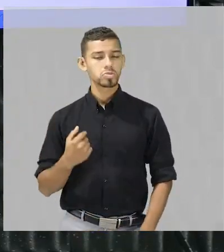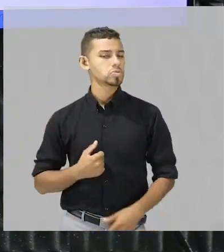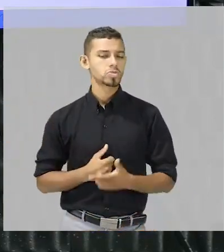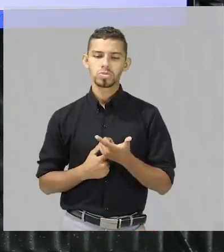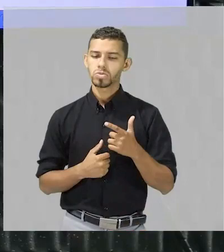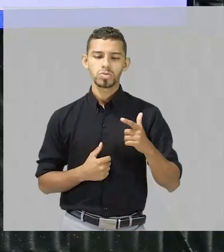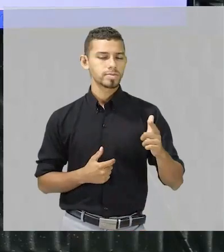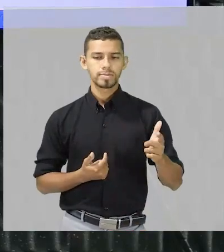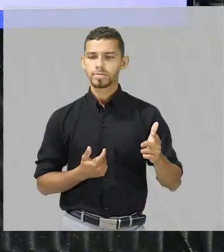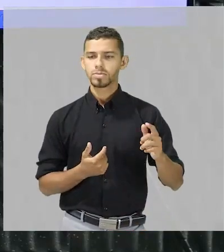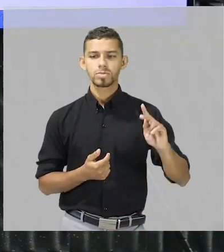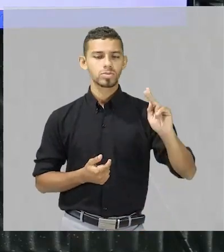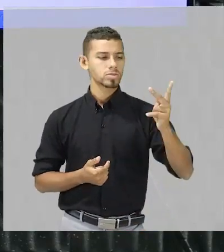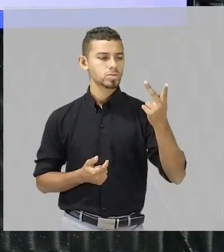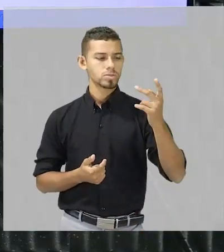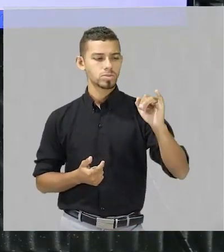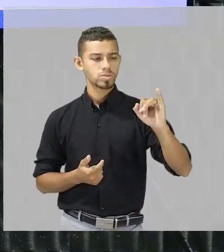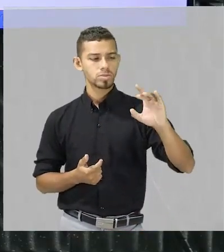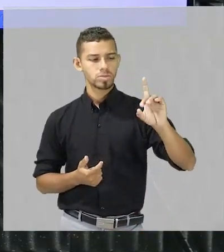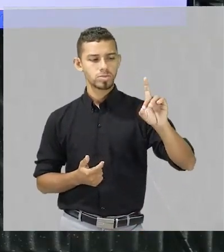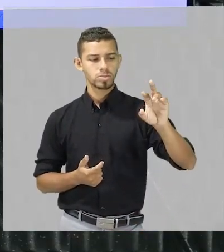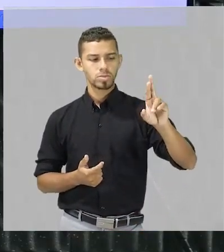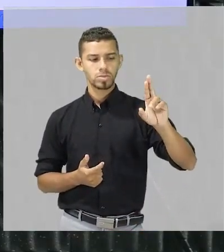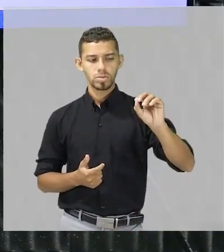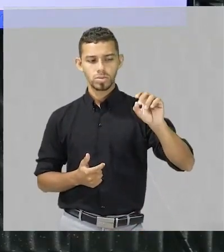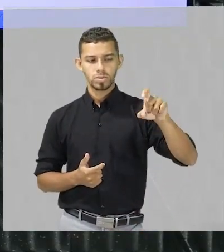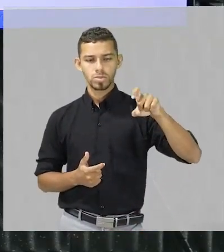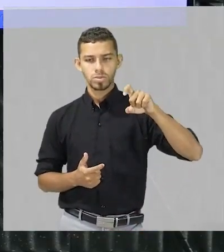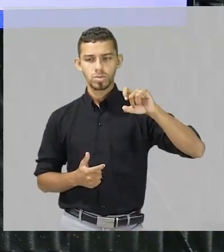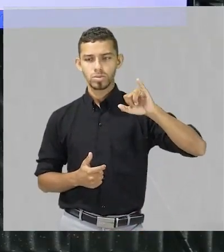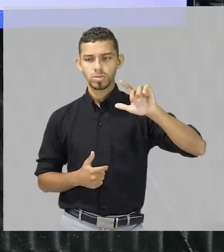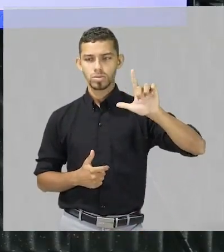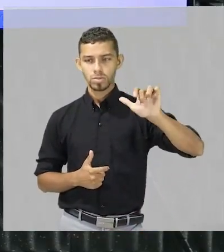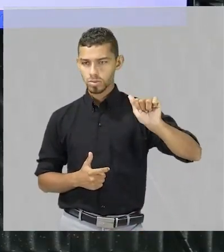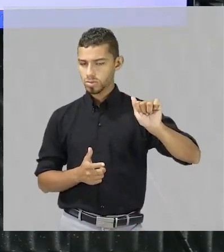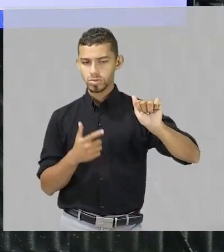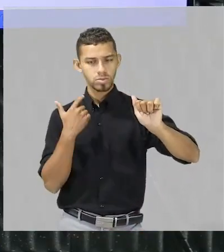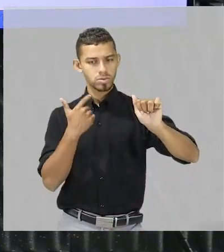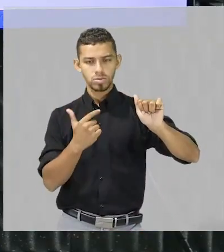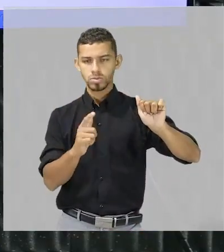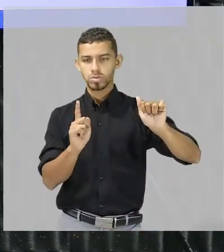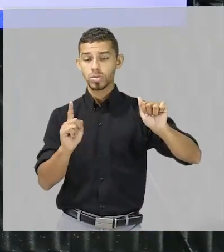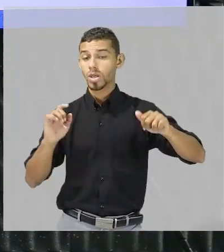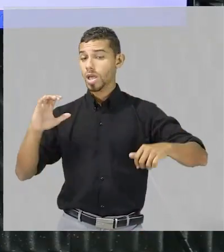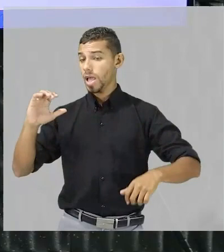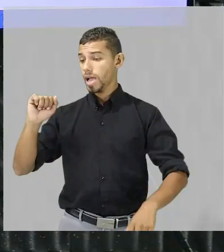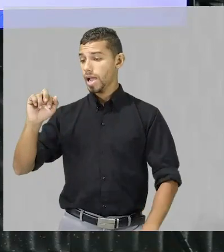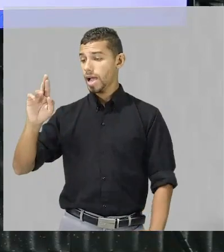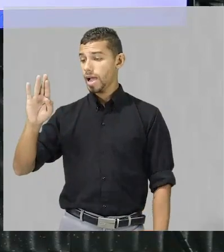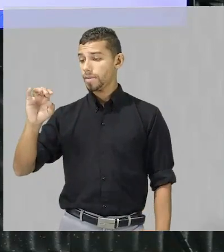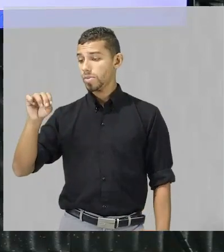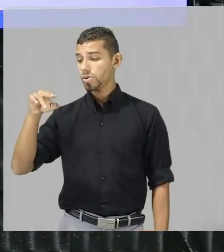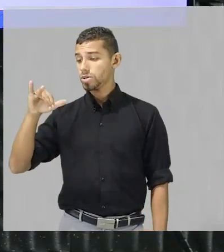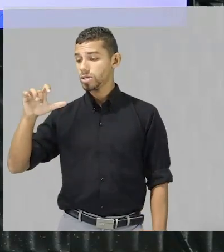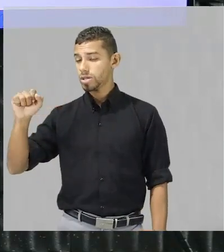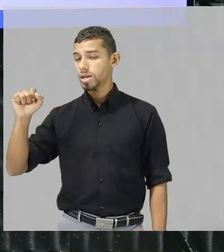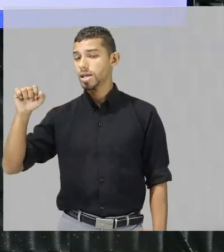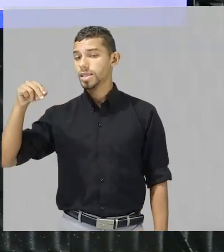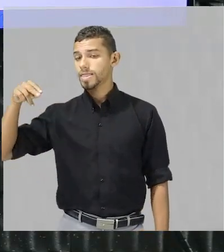2, não representa uma hidroxila, e sim uma carbonila terminal, gerando um